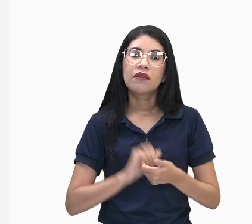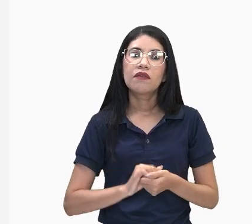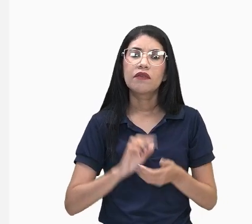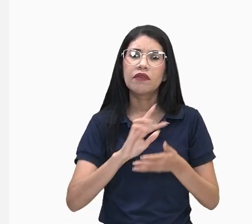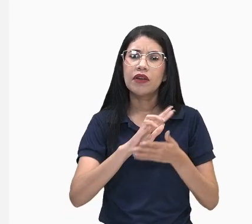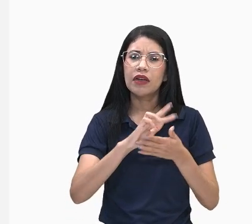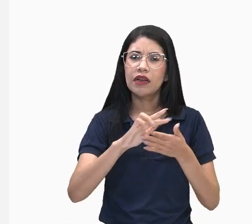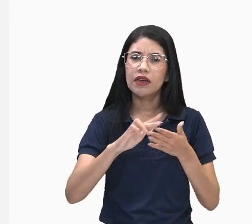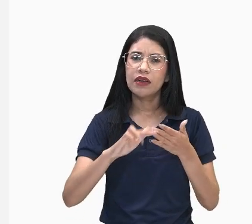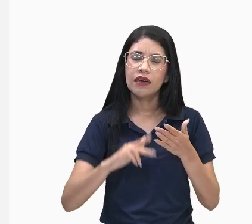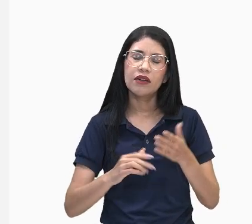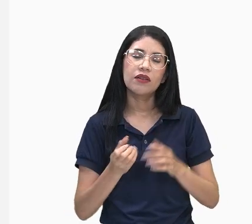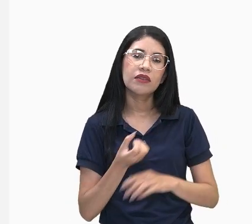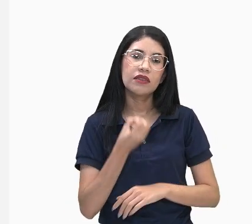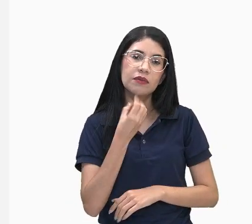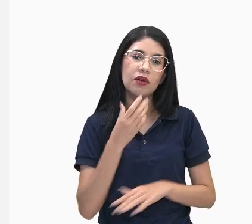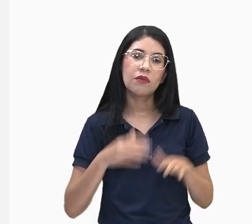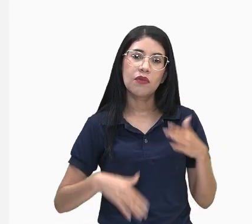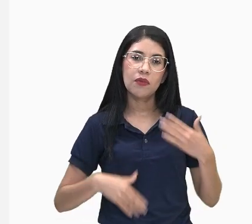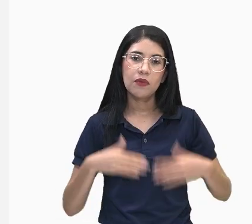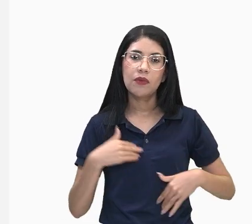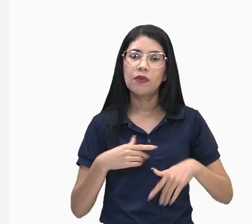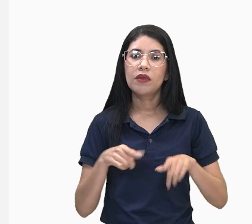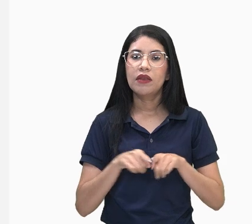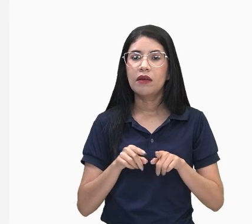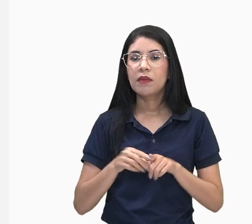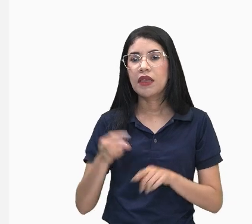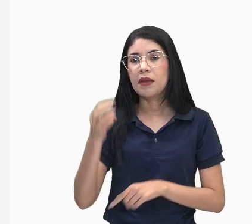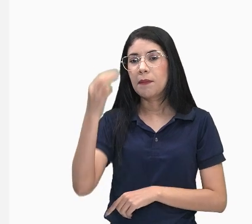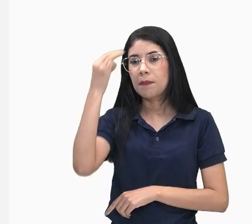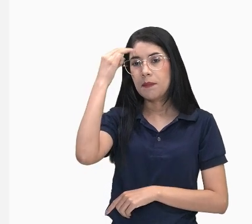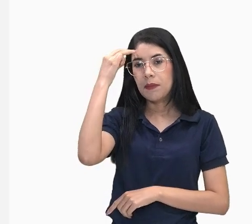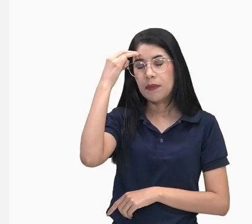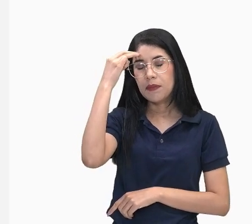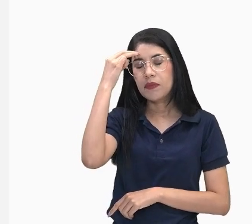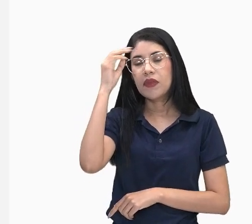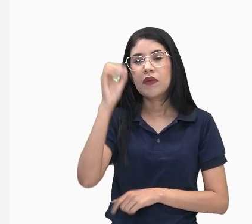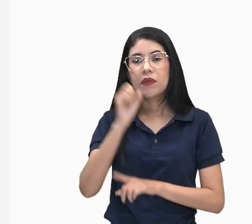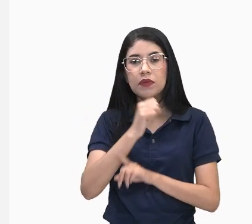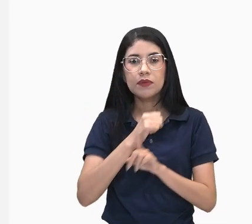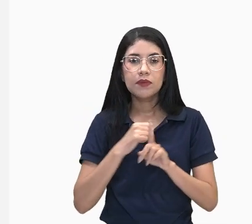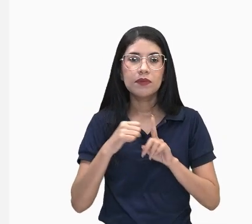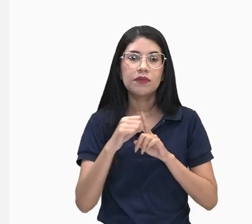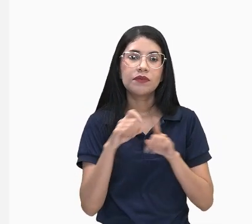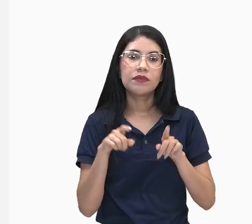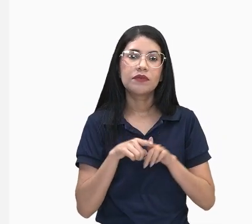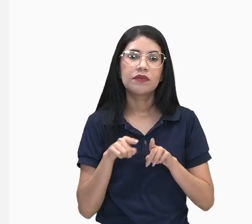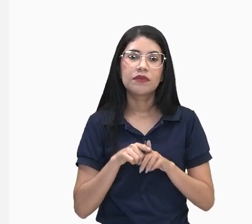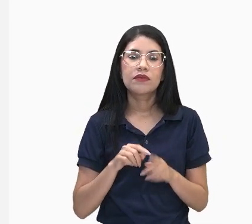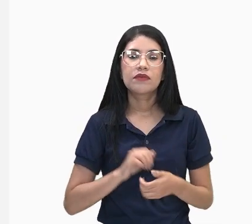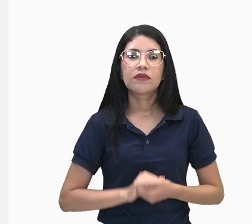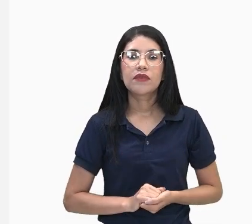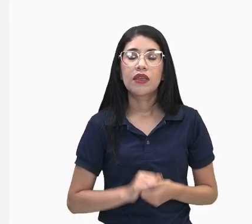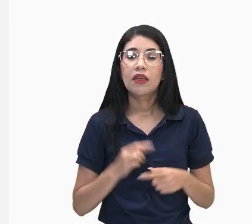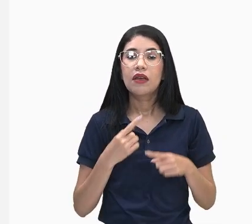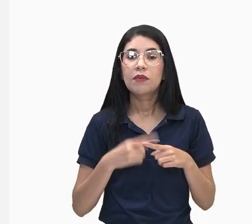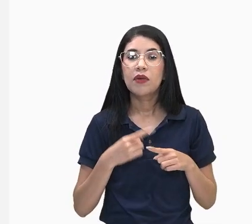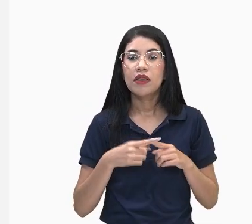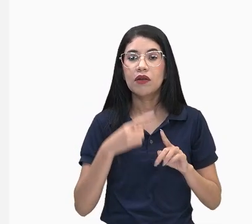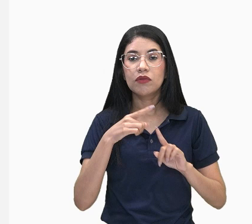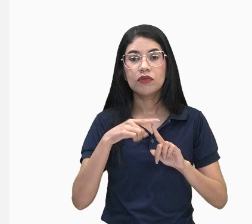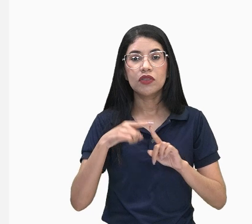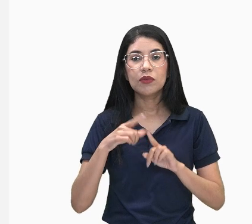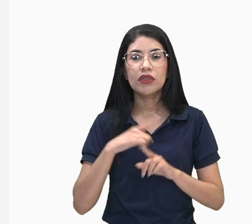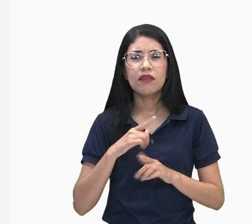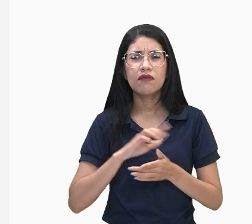de benefícios físicos, também benefícios mentais e sociais. Isso porque ele é uma modalidade que